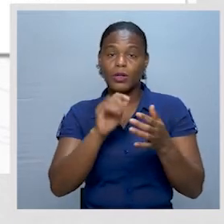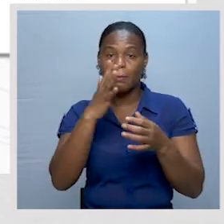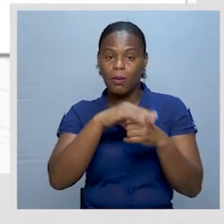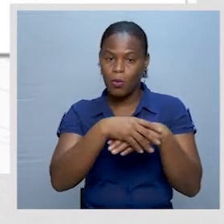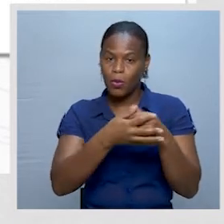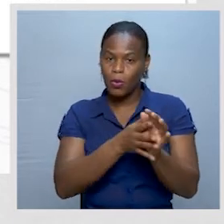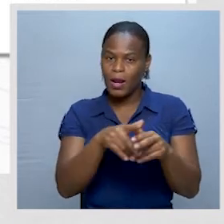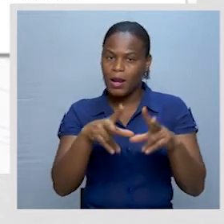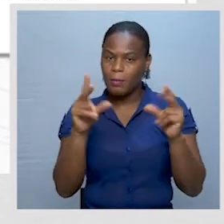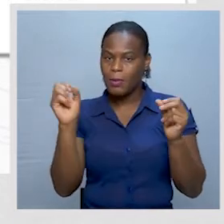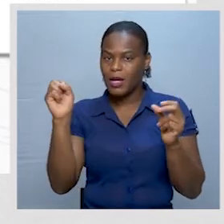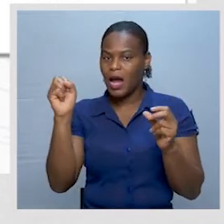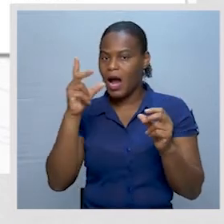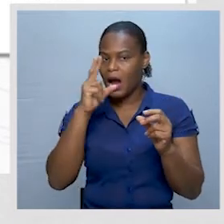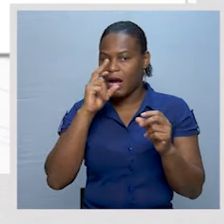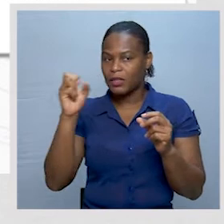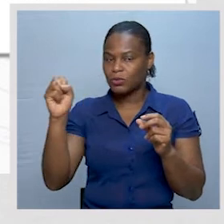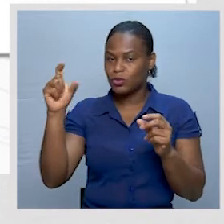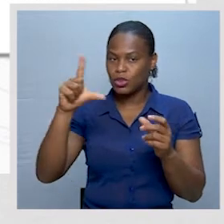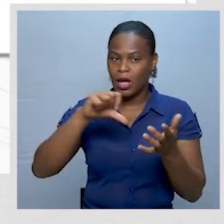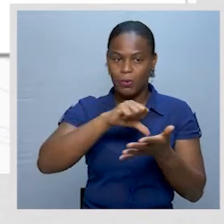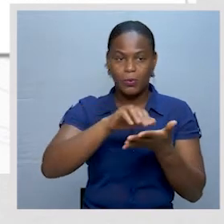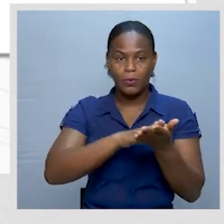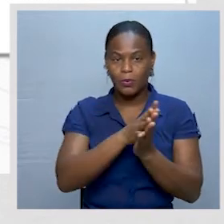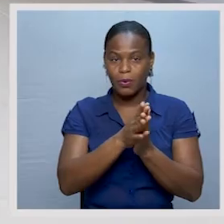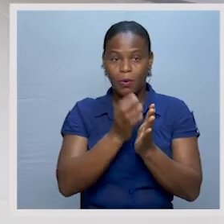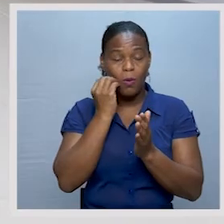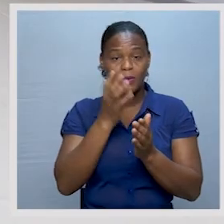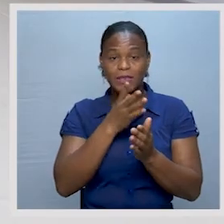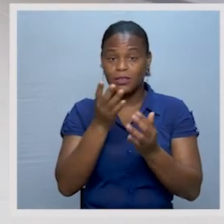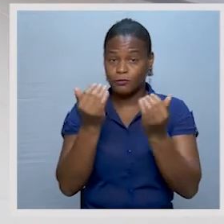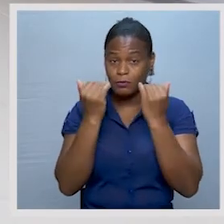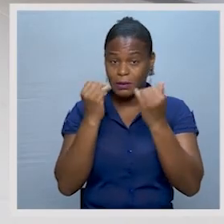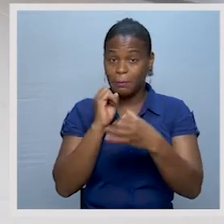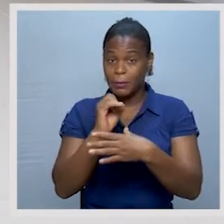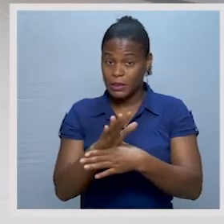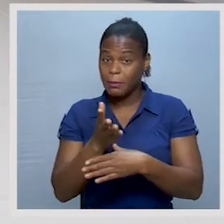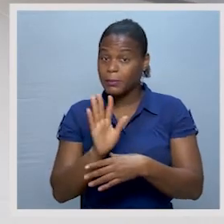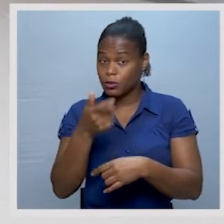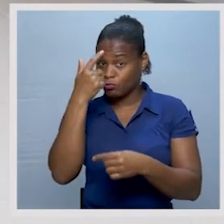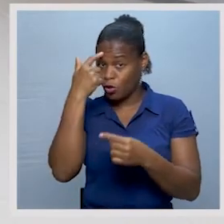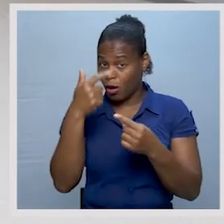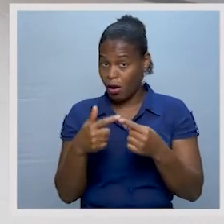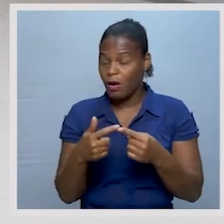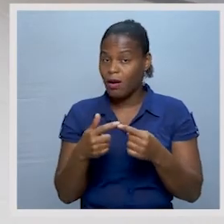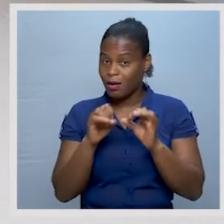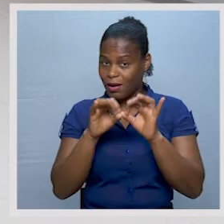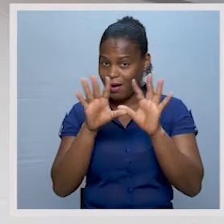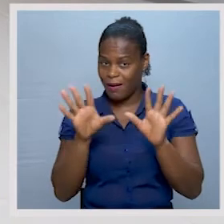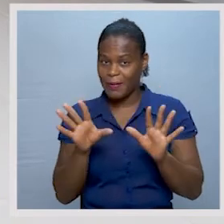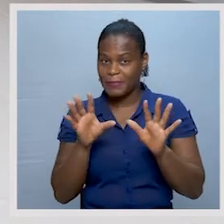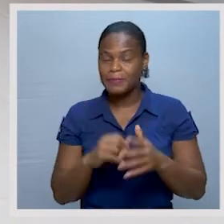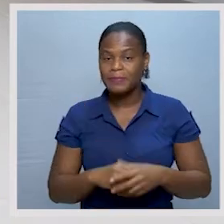higienizo as mãos com álcool gel. Como eu disse, a informativa, a mensagem tem que ser objetiva, tem que